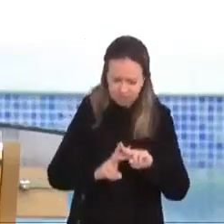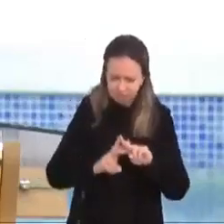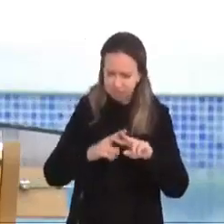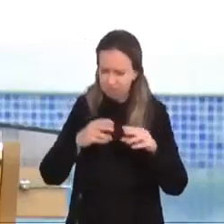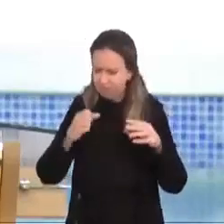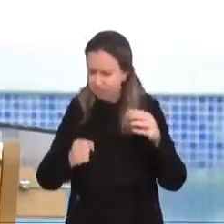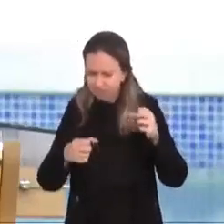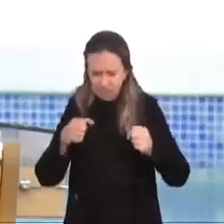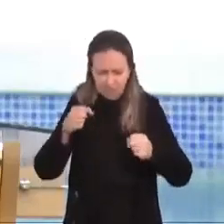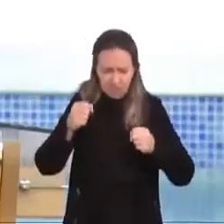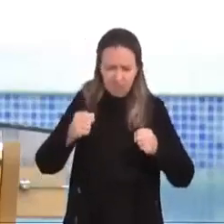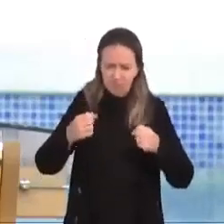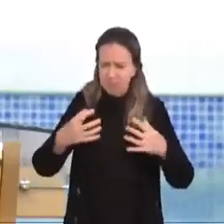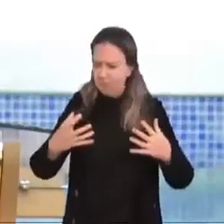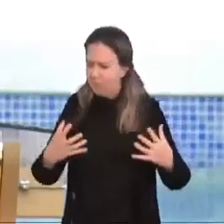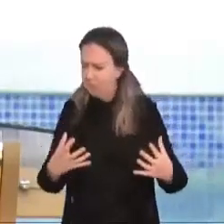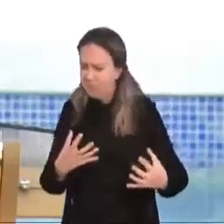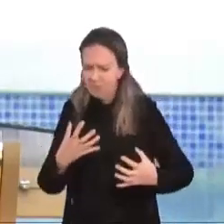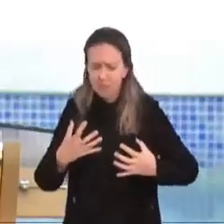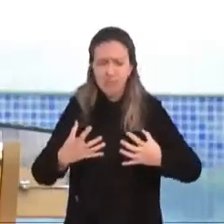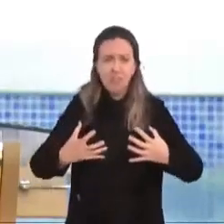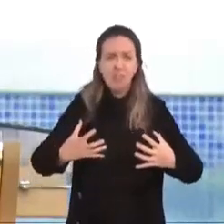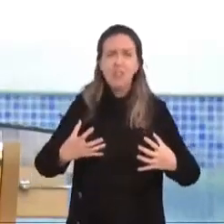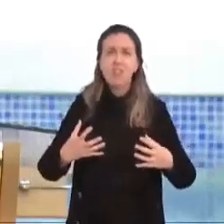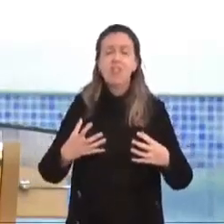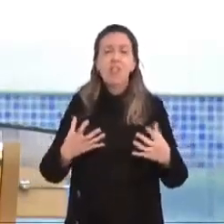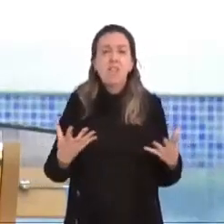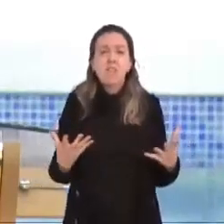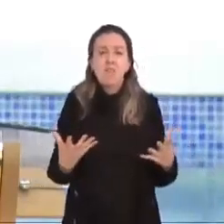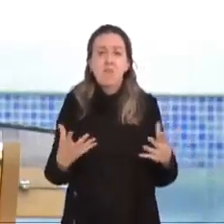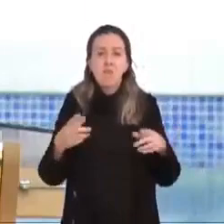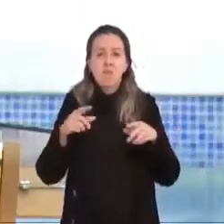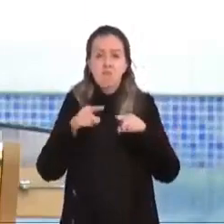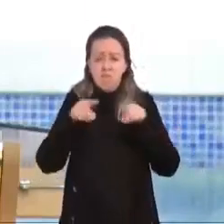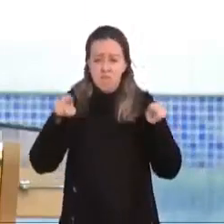E quem está preso vai onde quer? Não.